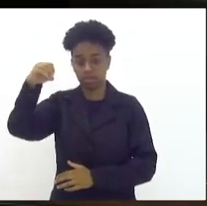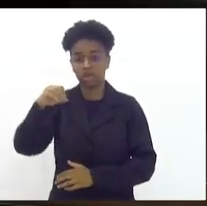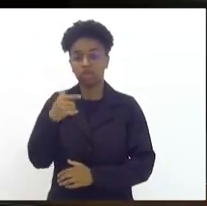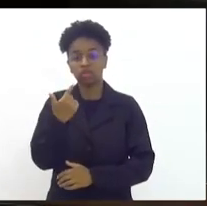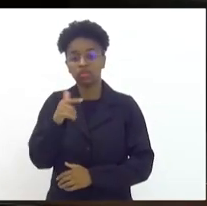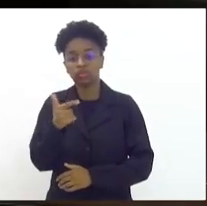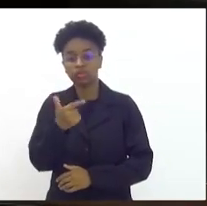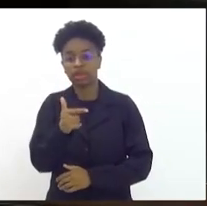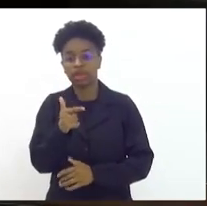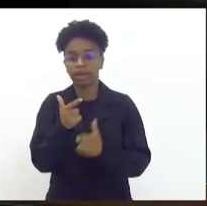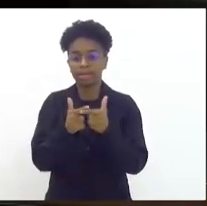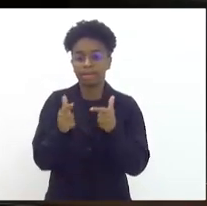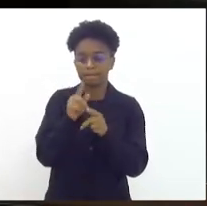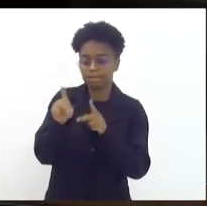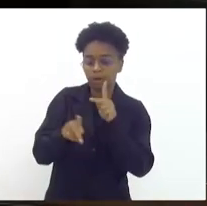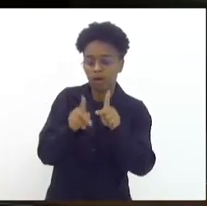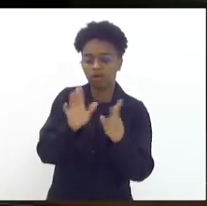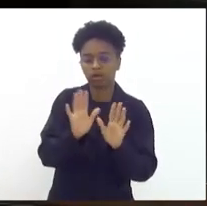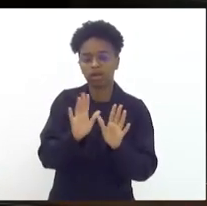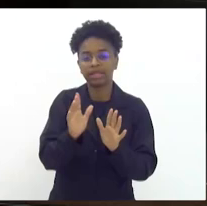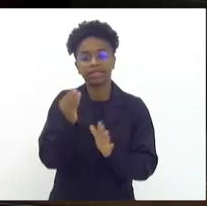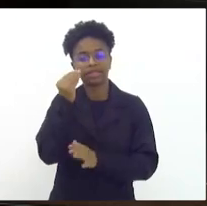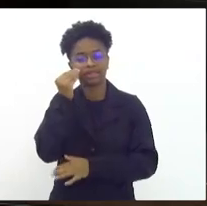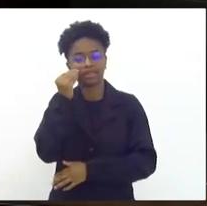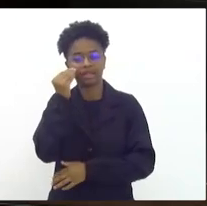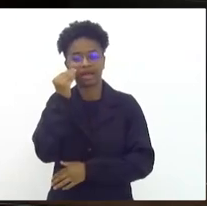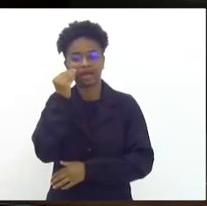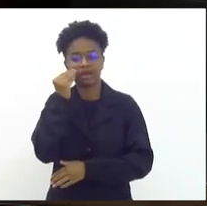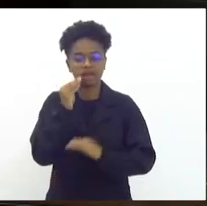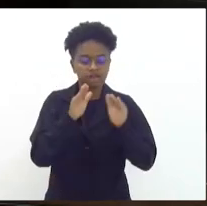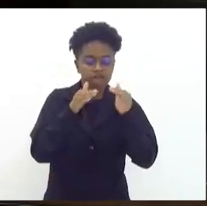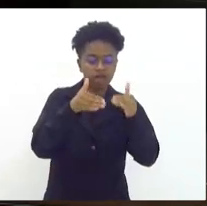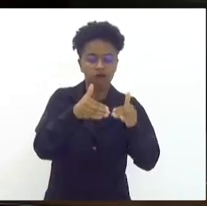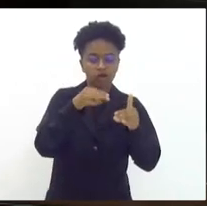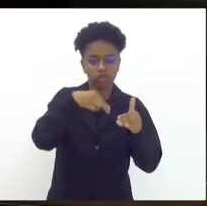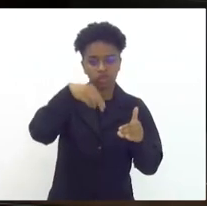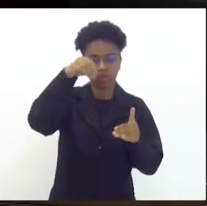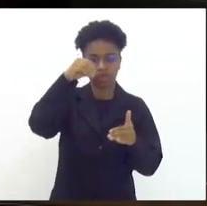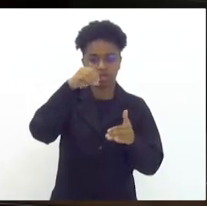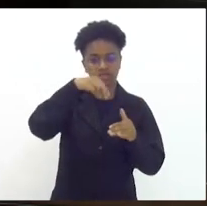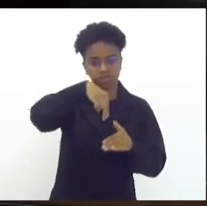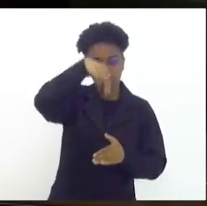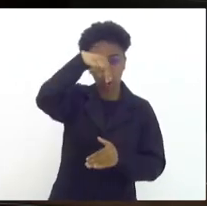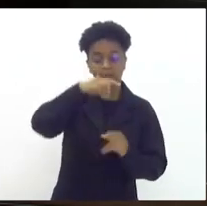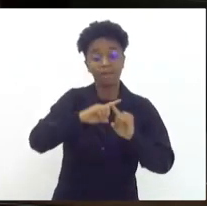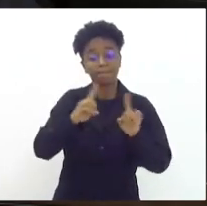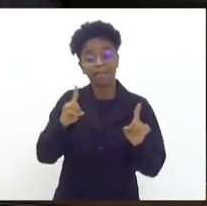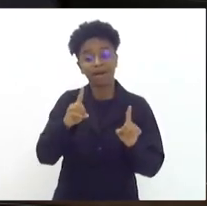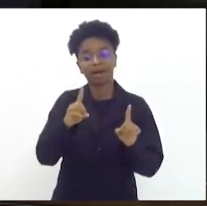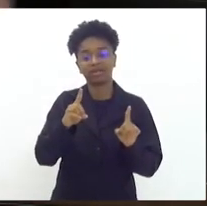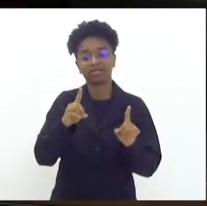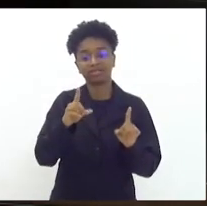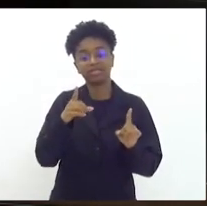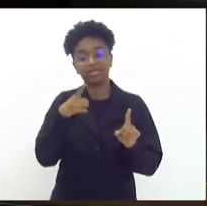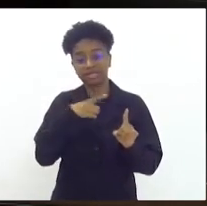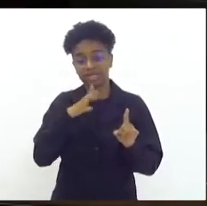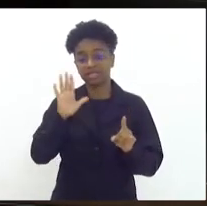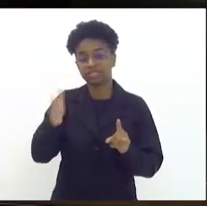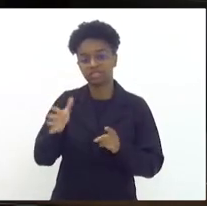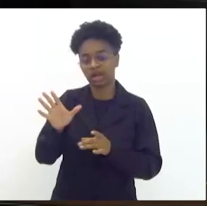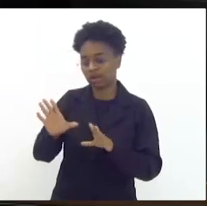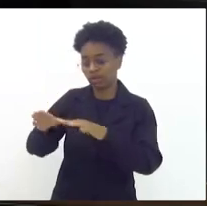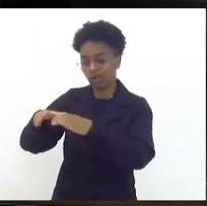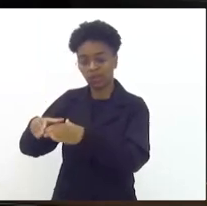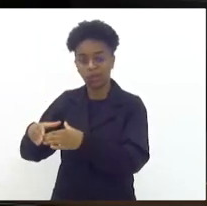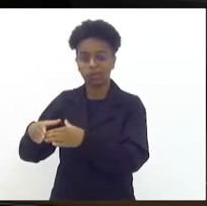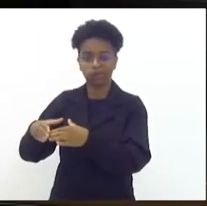e vamos tentar da maior peso para os Estados do norte e Nordeste sendo que a zona franca já saiu da câmara mais